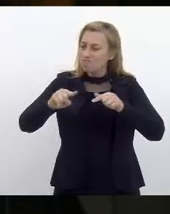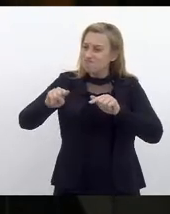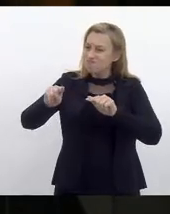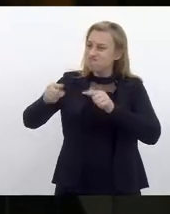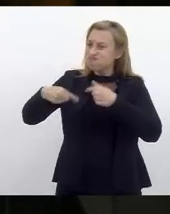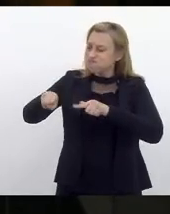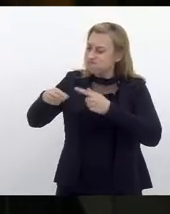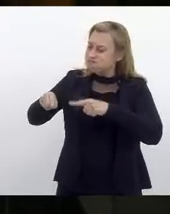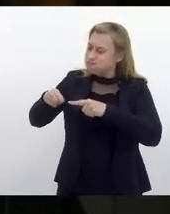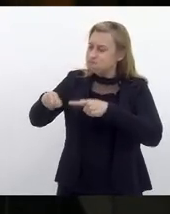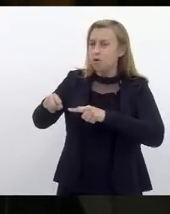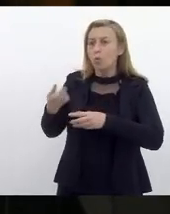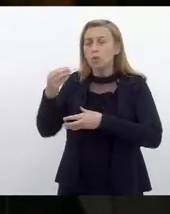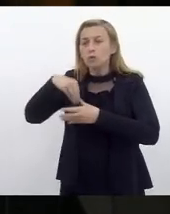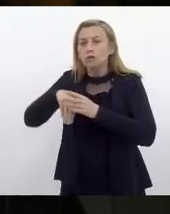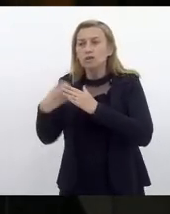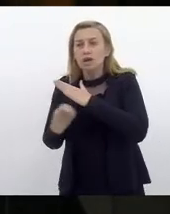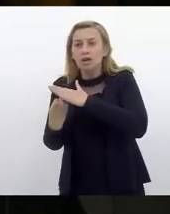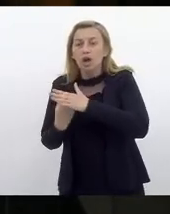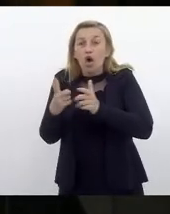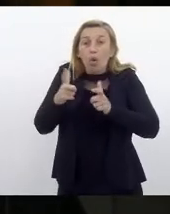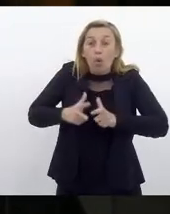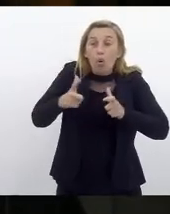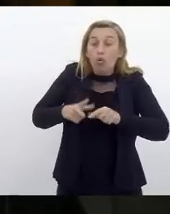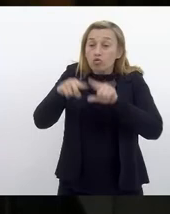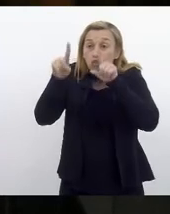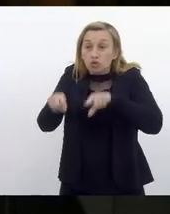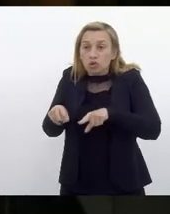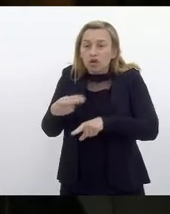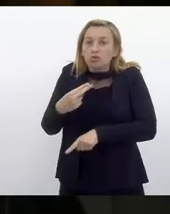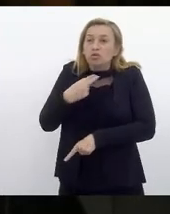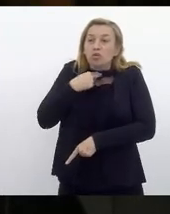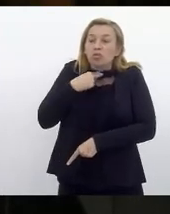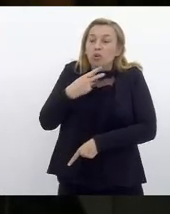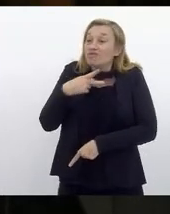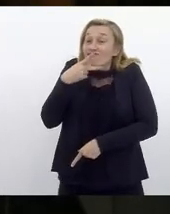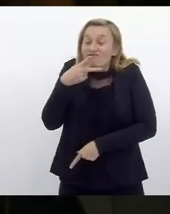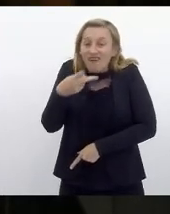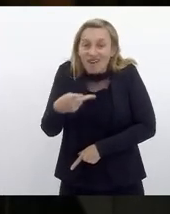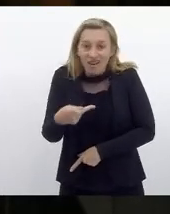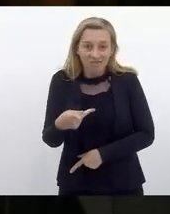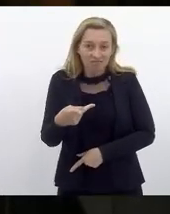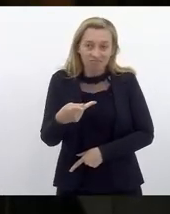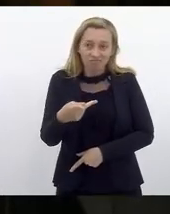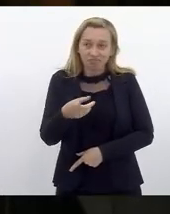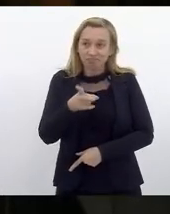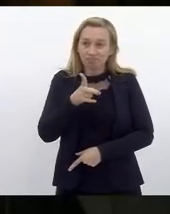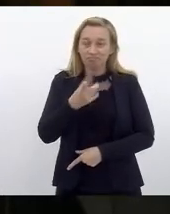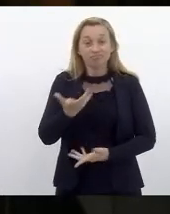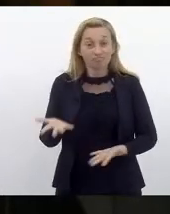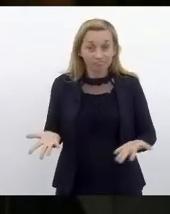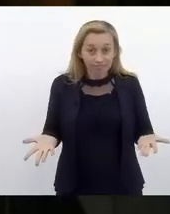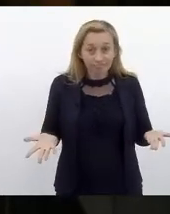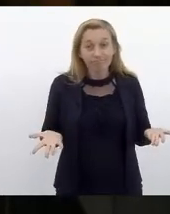perseguição dentro daquela empresa, onde o funcionário sequer pode ter o direito de se manifestar.